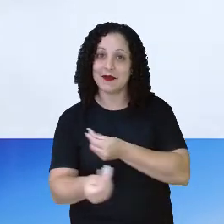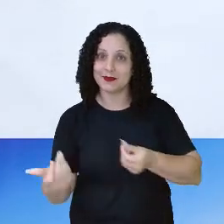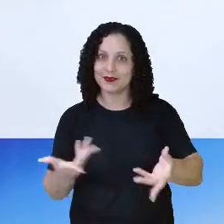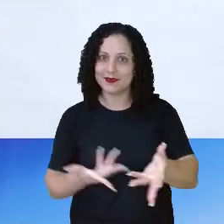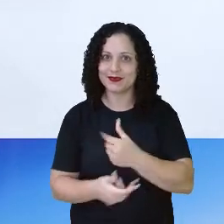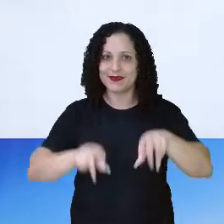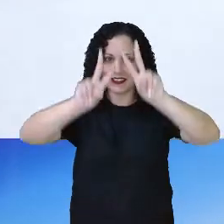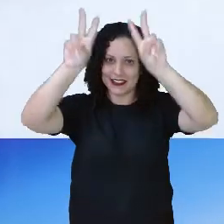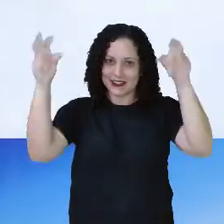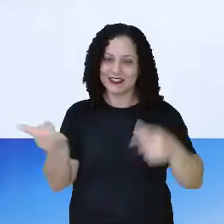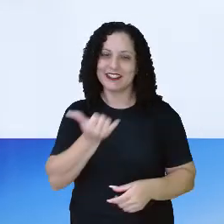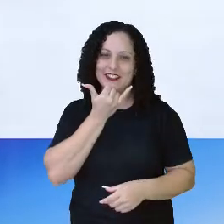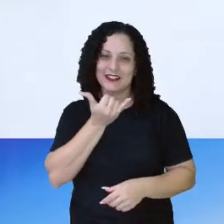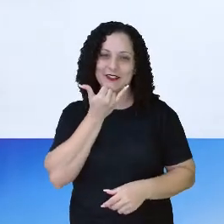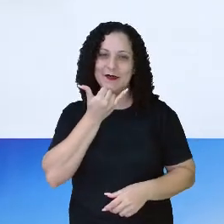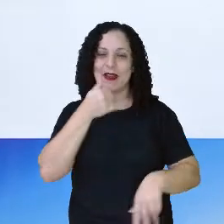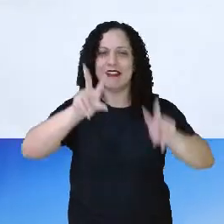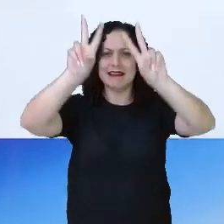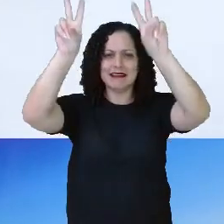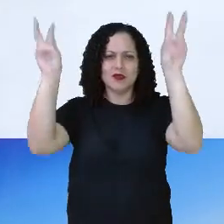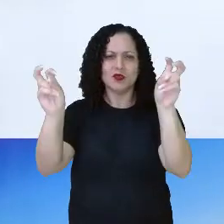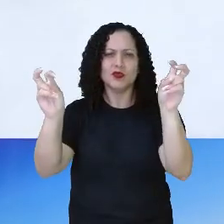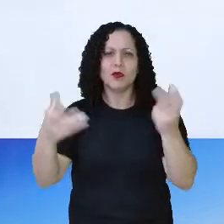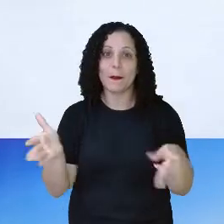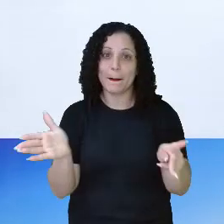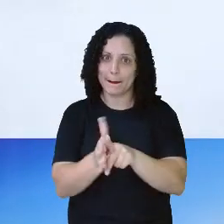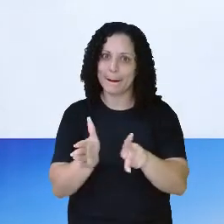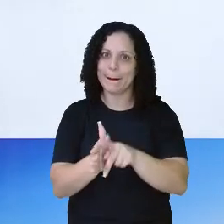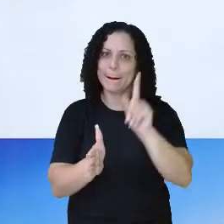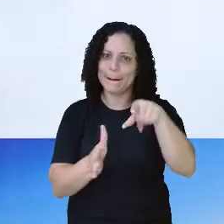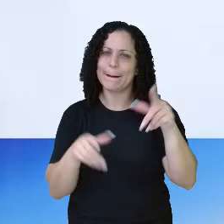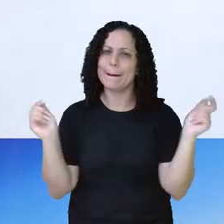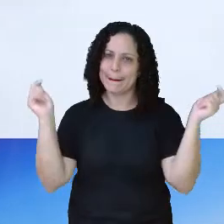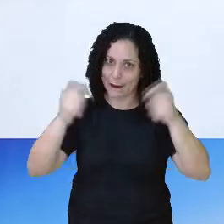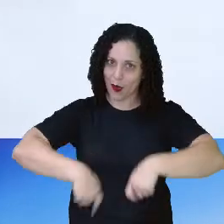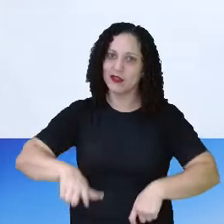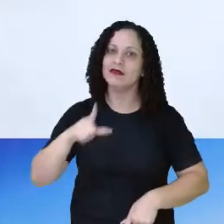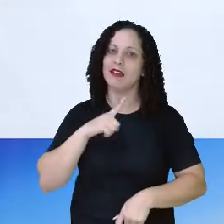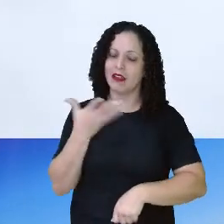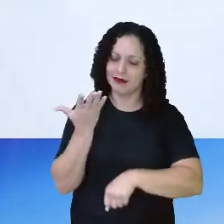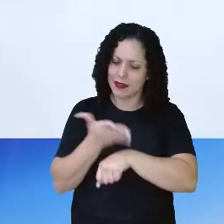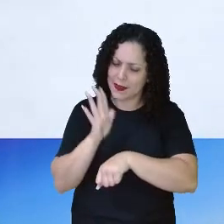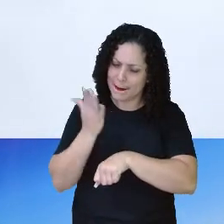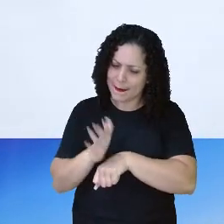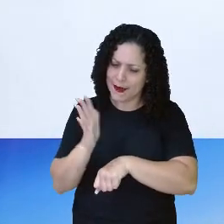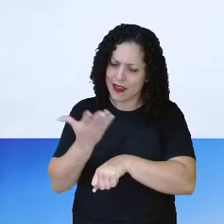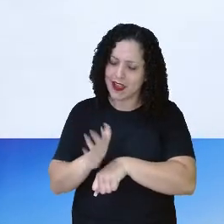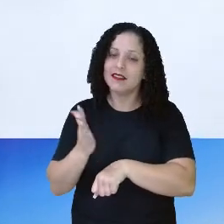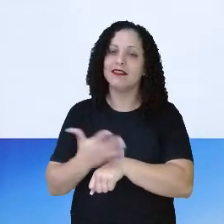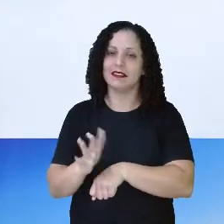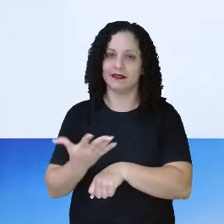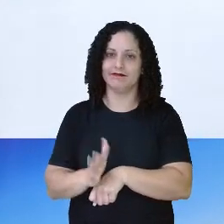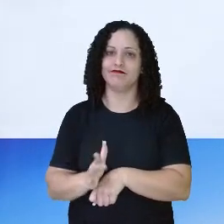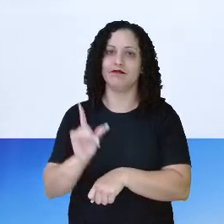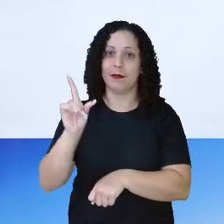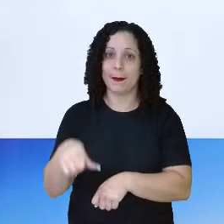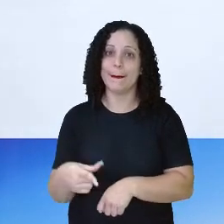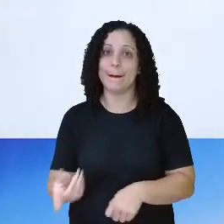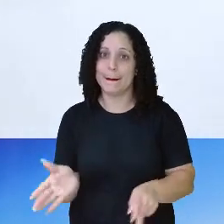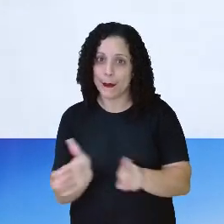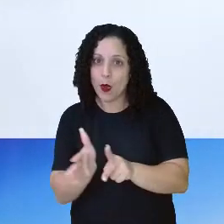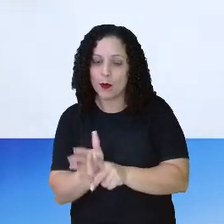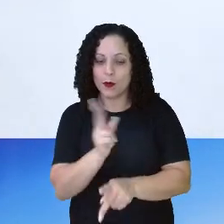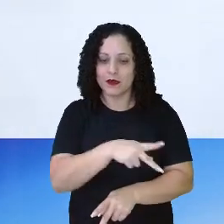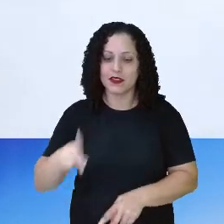esse assunto ele pode ser trazido na prática pelo professor de educação